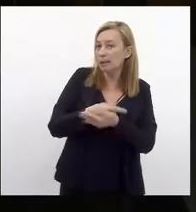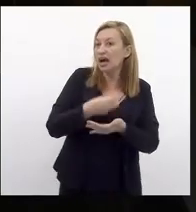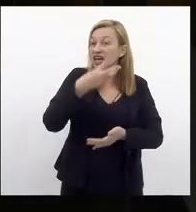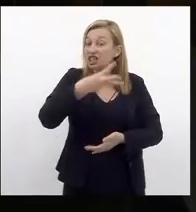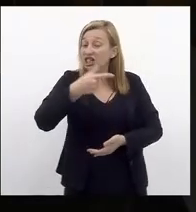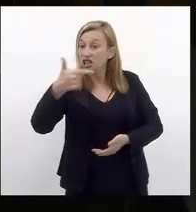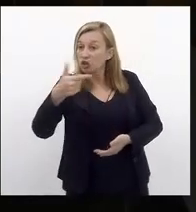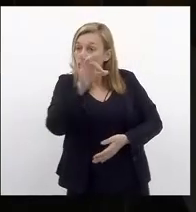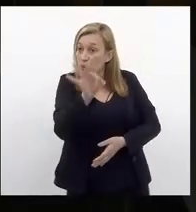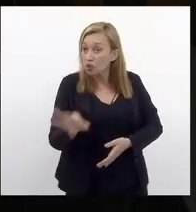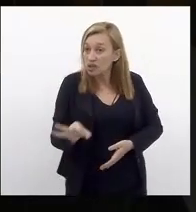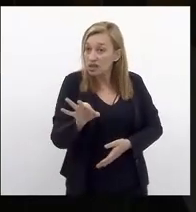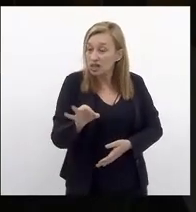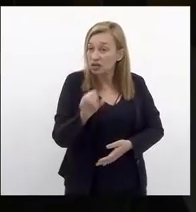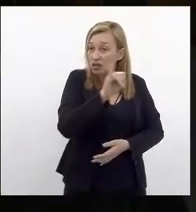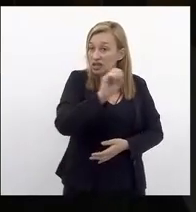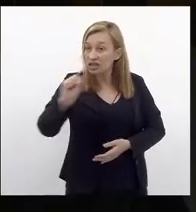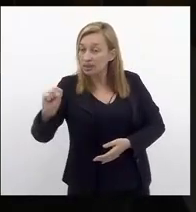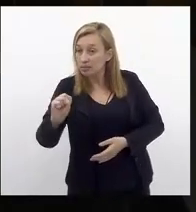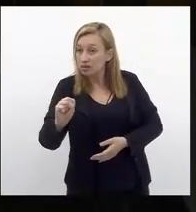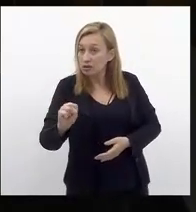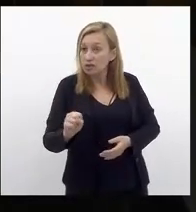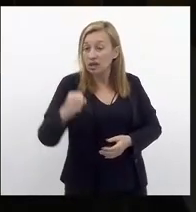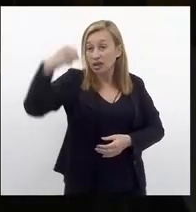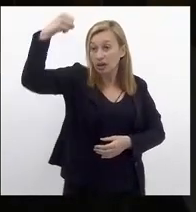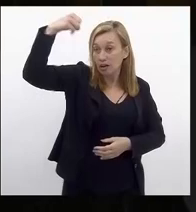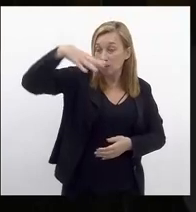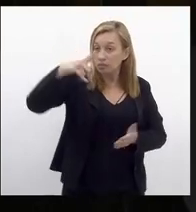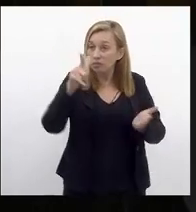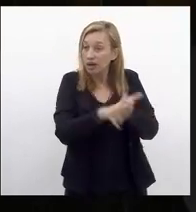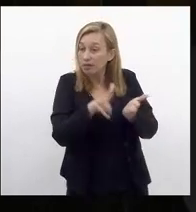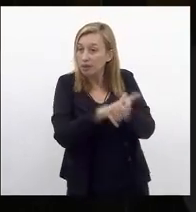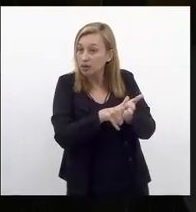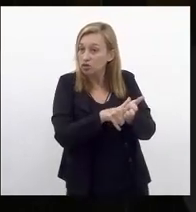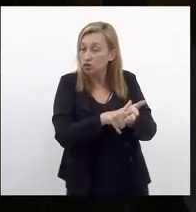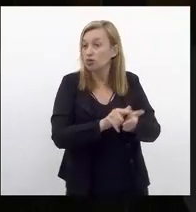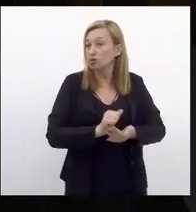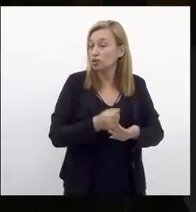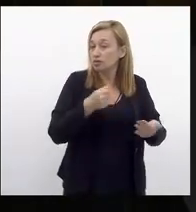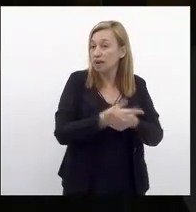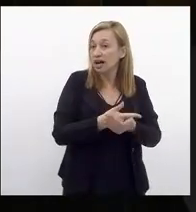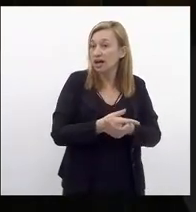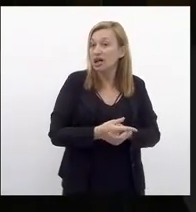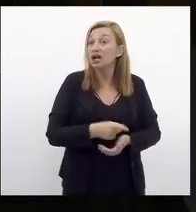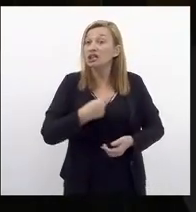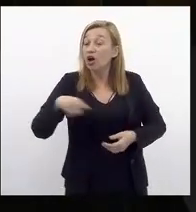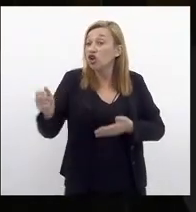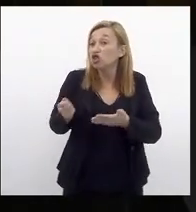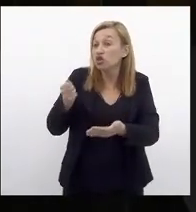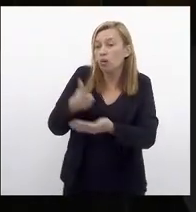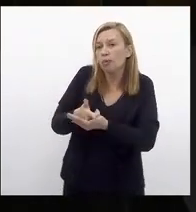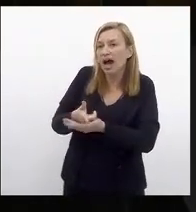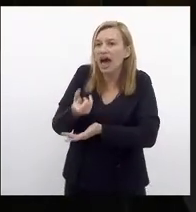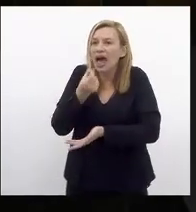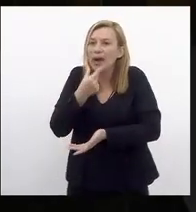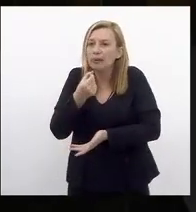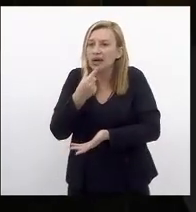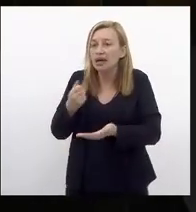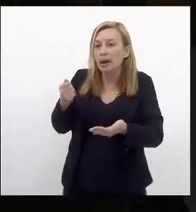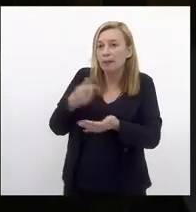32 por cento no ICMS da conta de luz é um sujeito que na hora de comprar um remédio